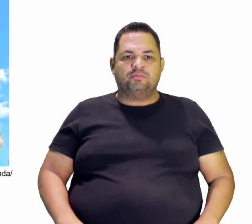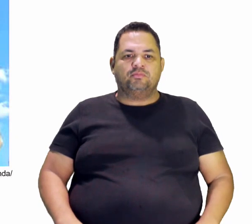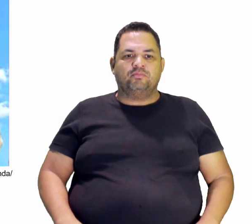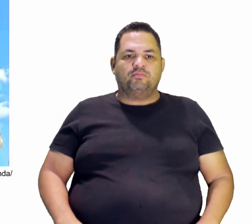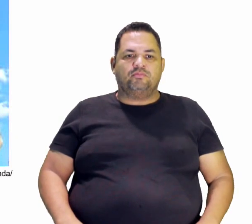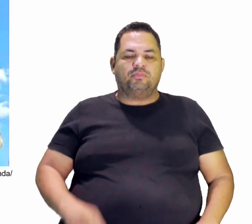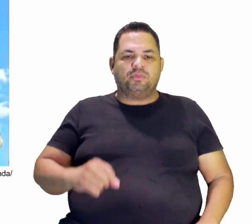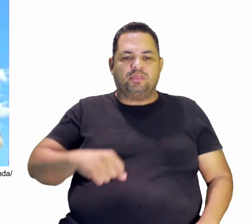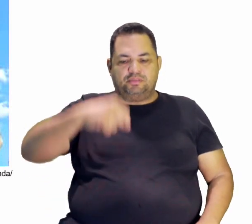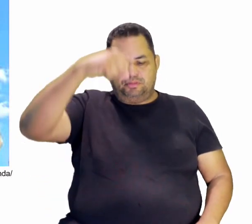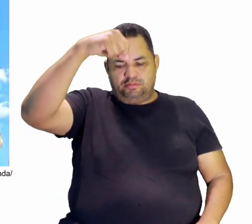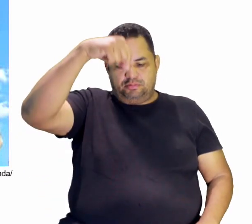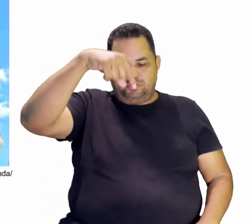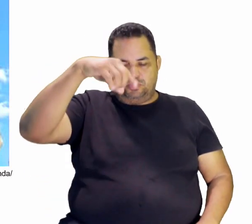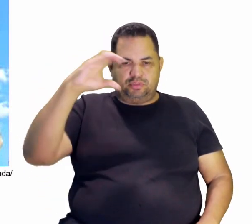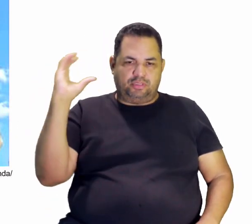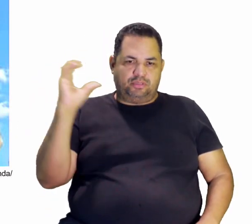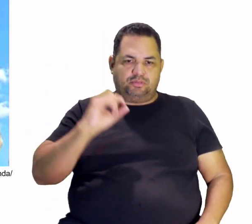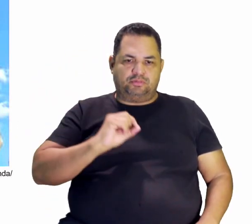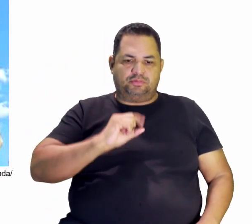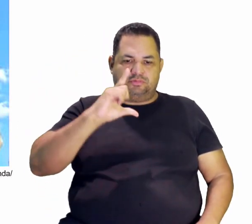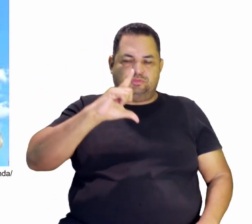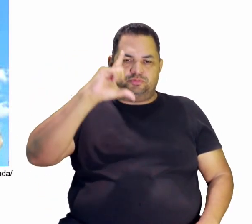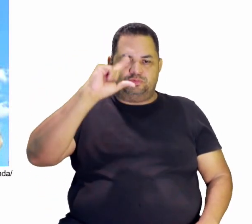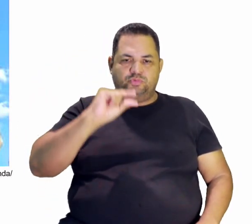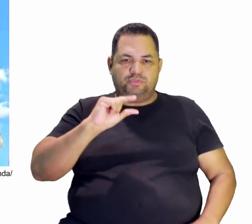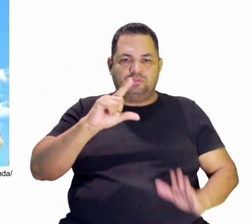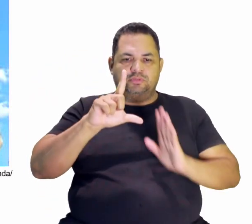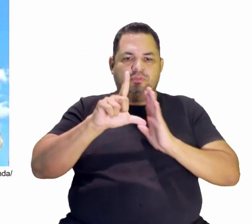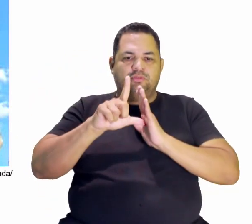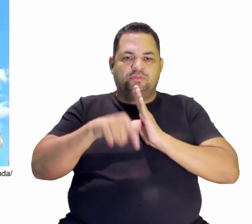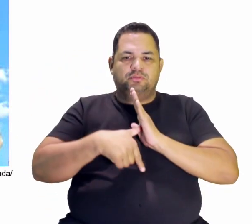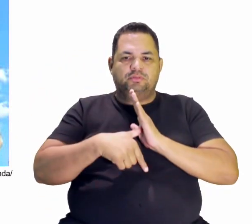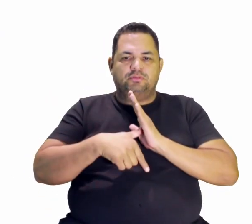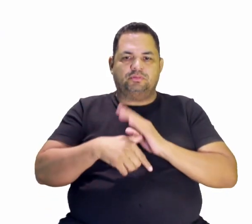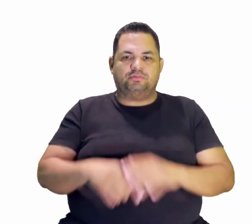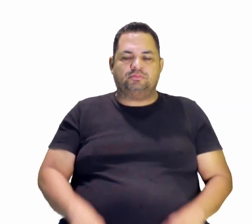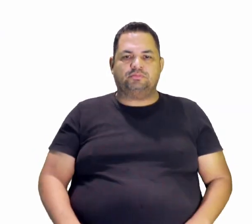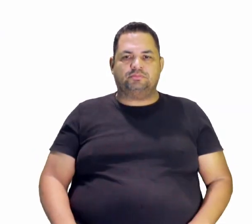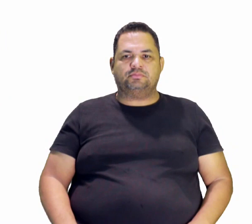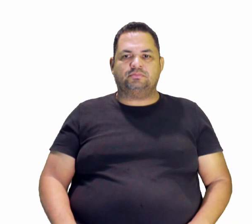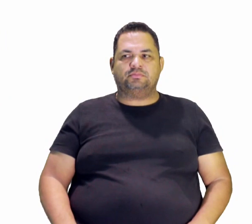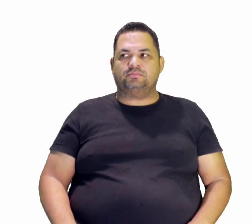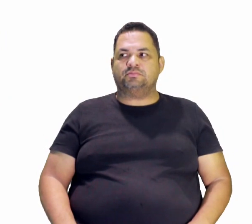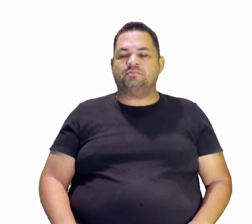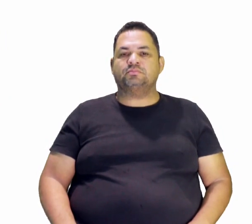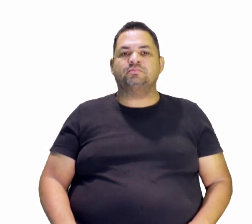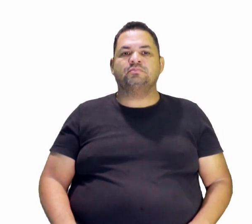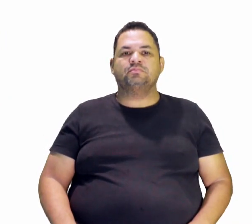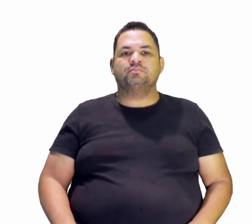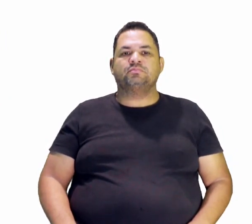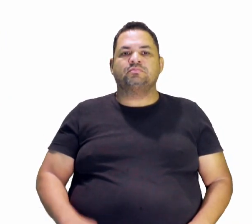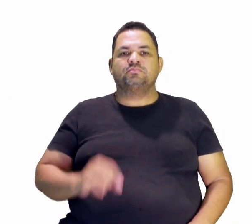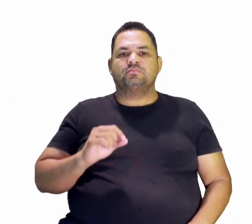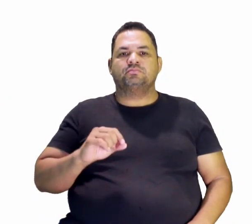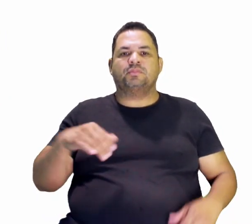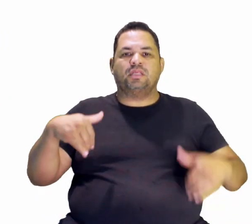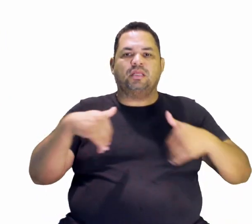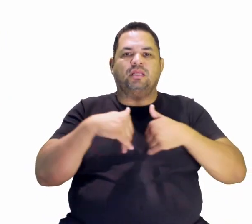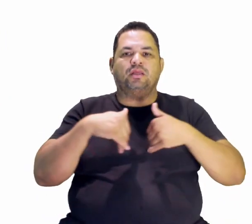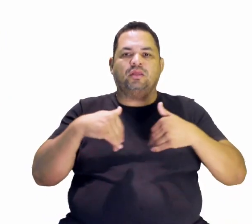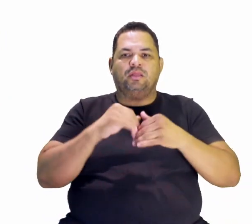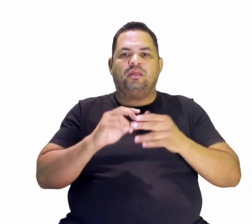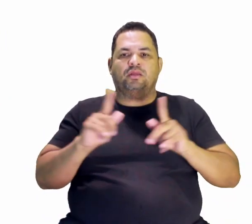está aumentando a velocidade, retardado quando está diminuindo a velocidade. O que atrai os corpos